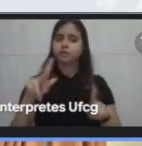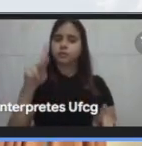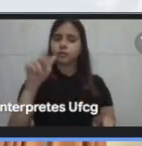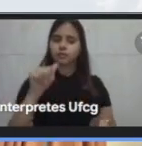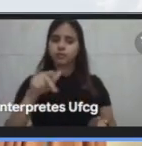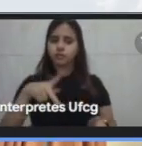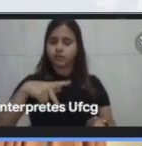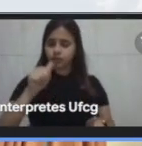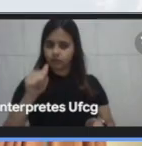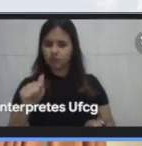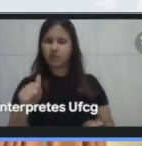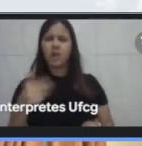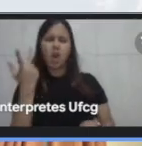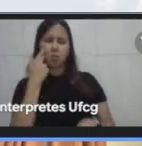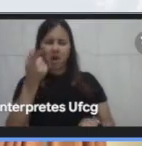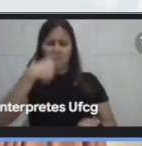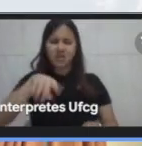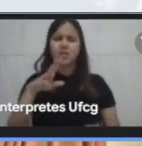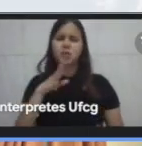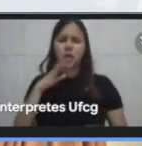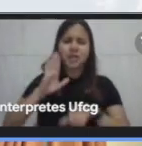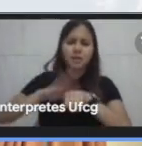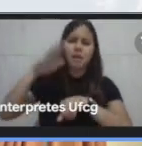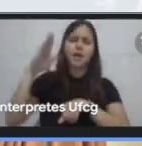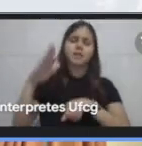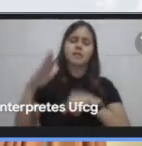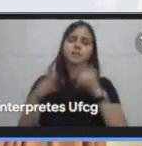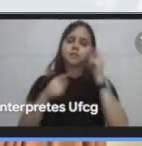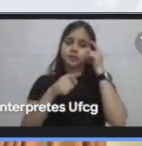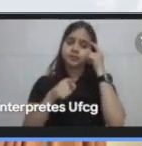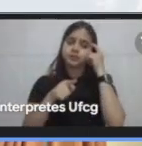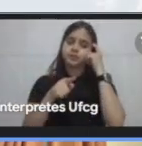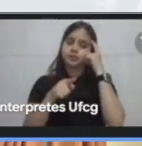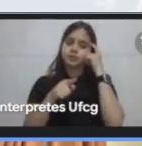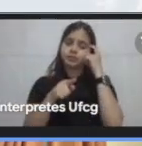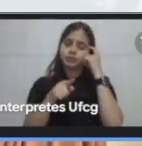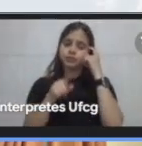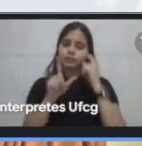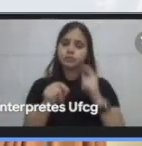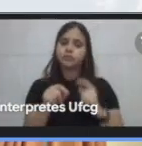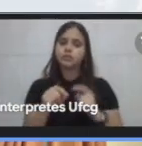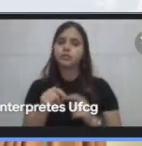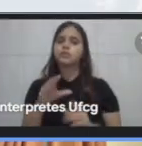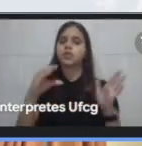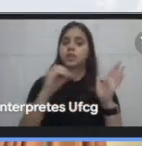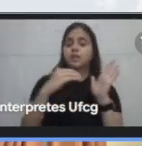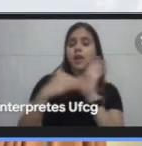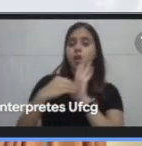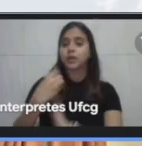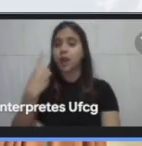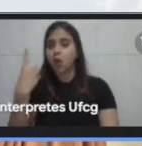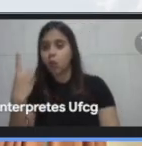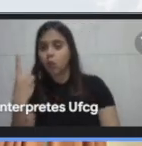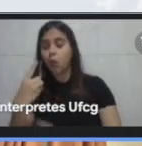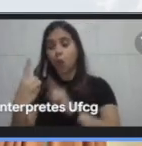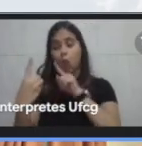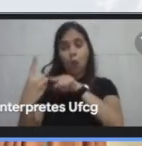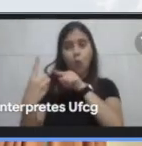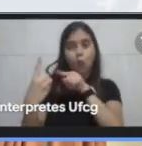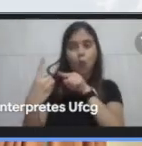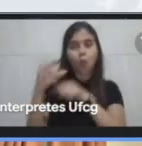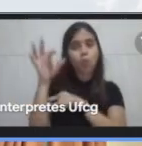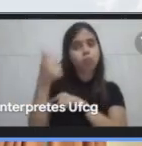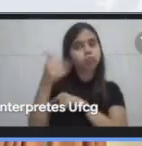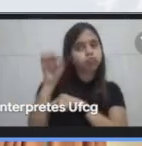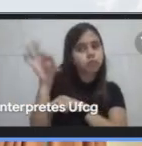assim, que todo mundo acaba conhecendo em algum momento, que é um fator que é um coeficiente que vai de 0 a 1, sendo 1